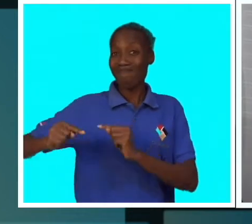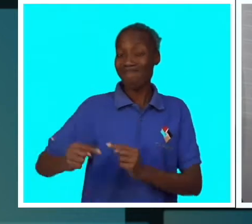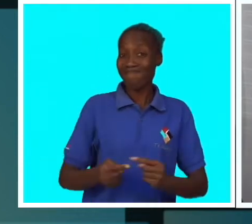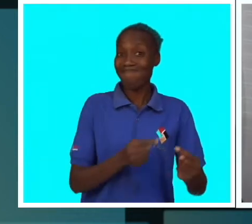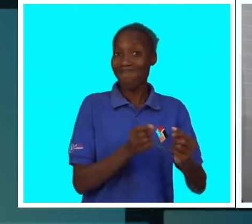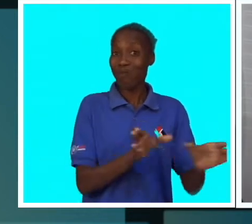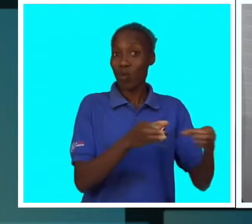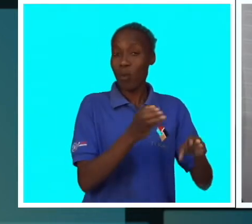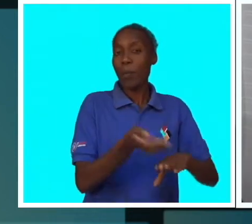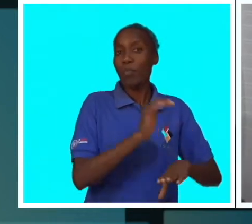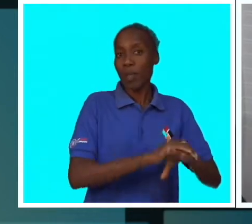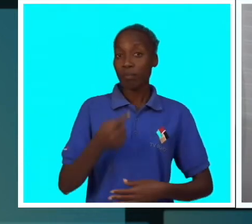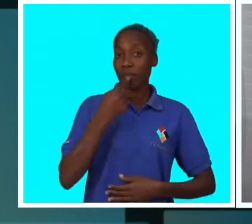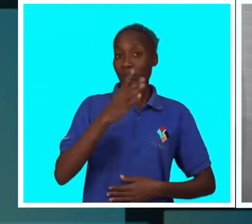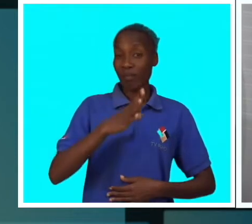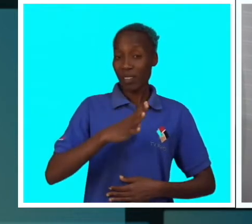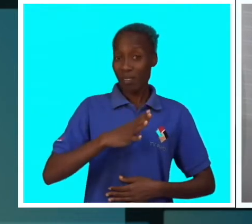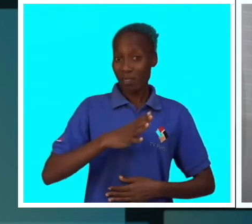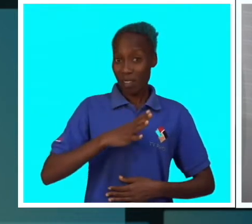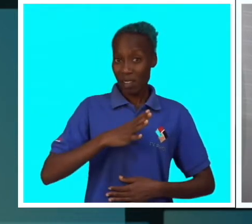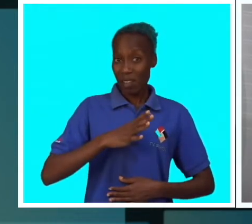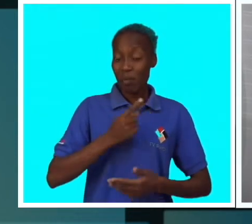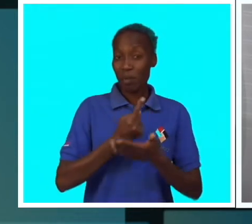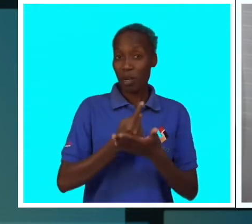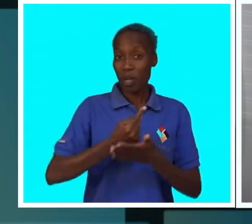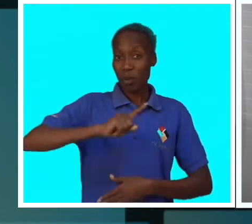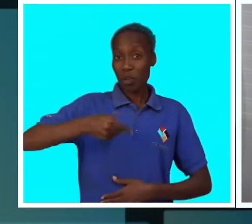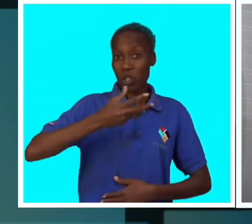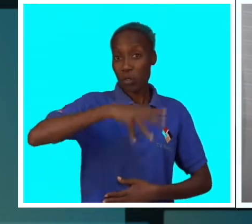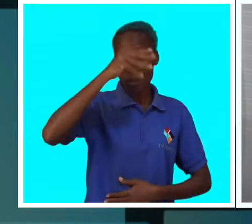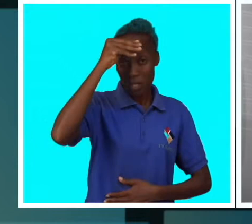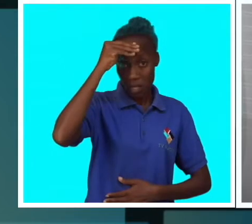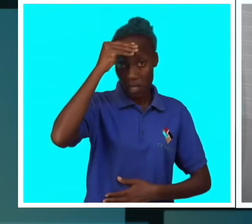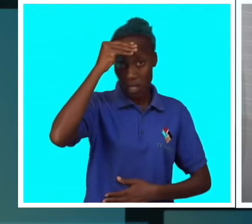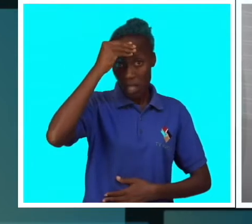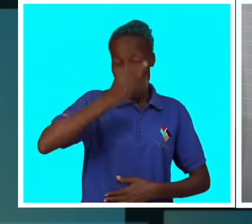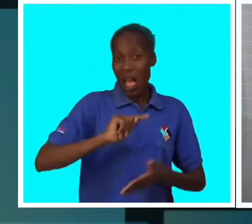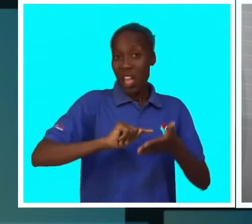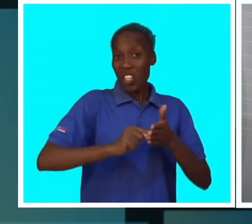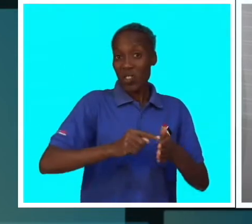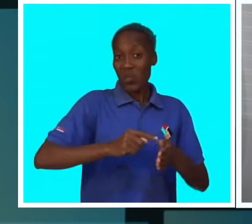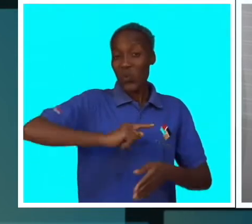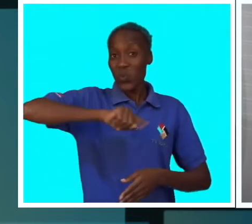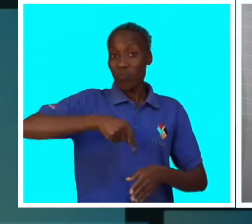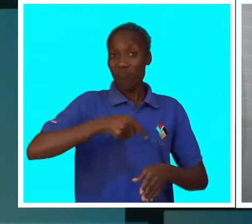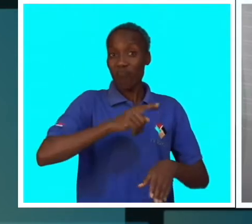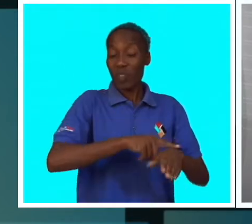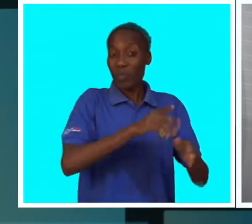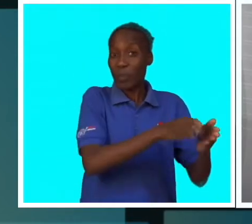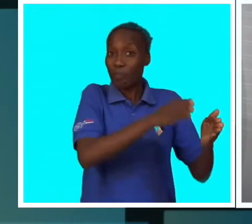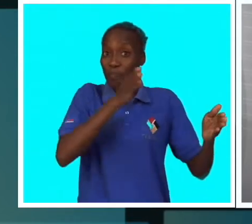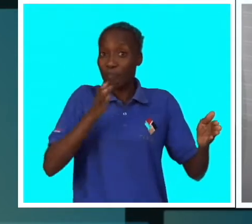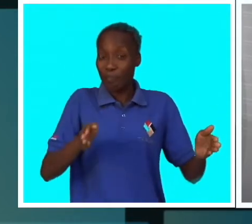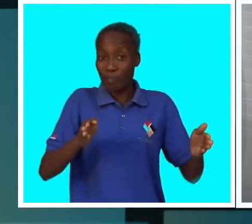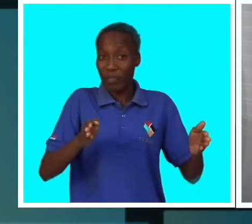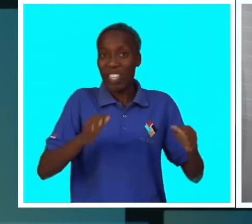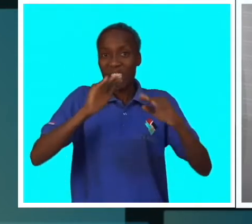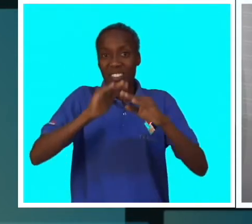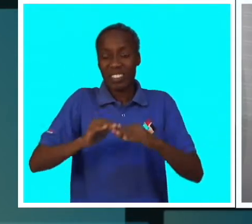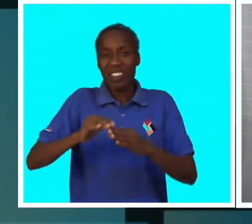divergências técnicas. Existem momentos em que temos de perceber que o nosso percurso em determinado lugar e em determinado contexto